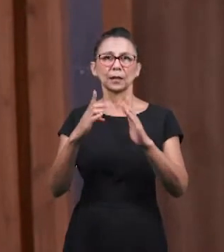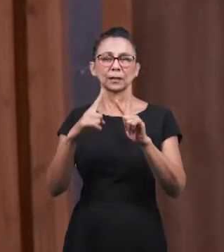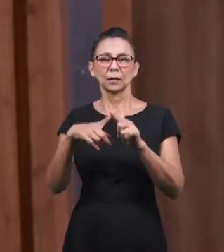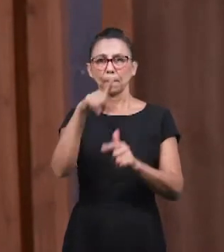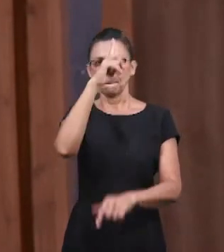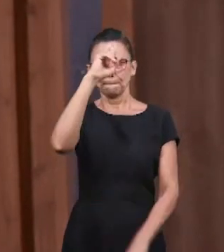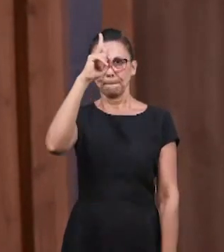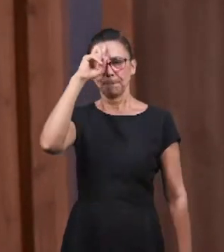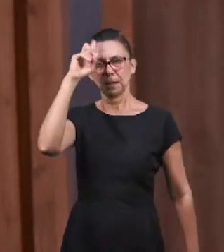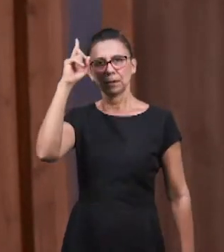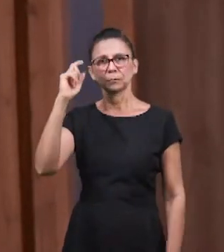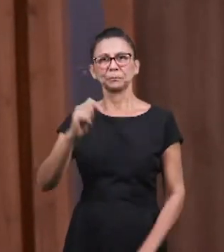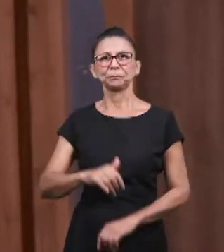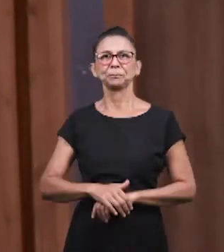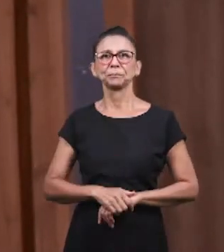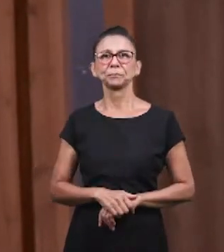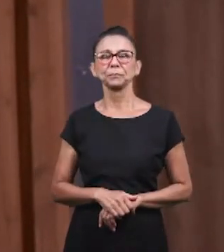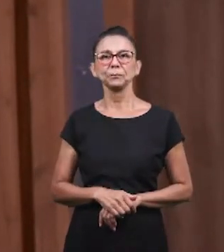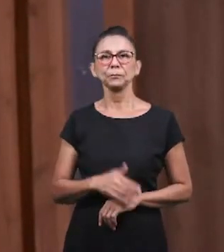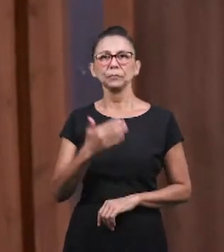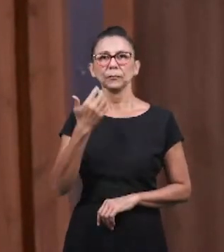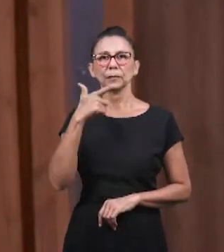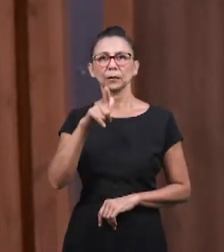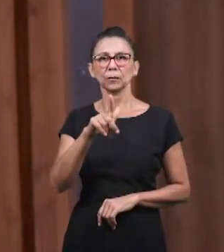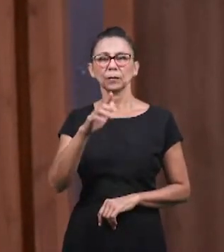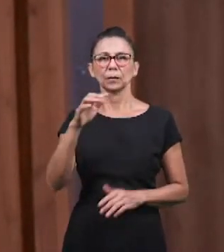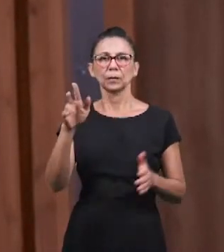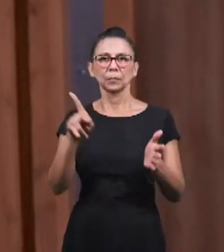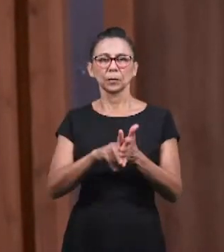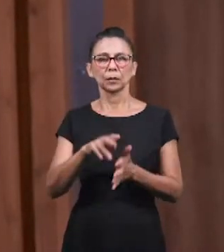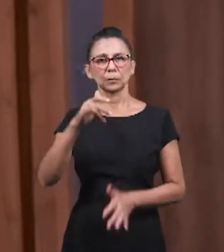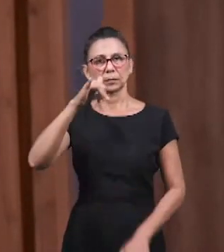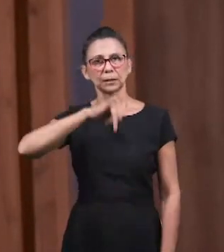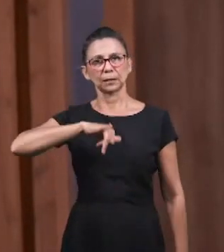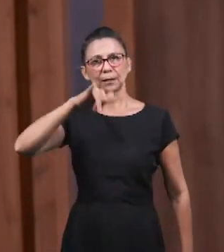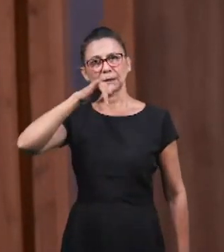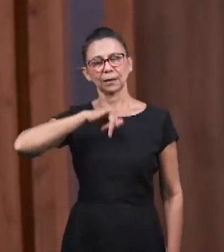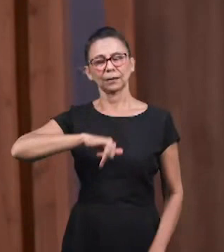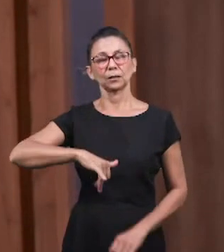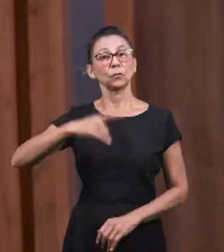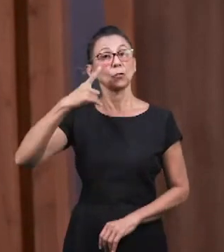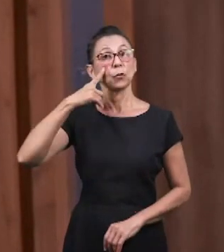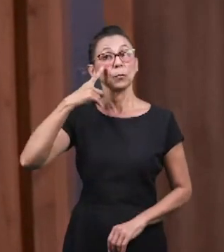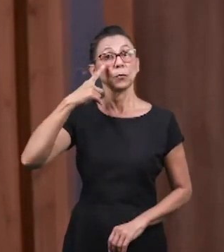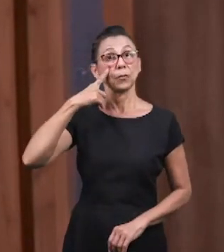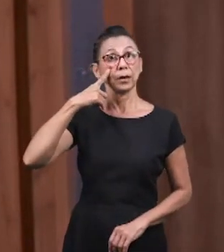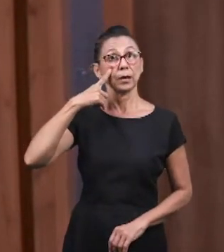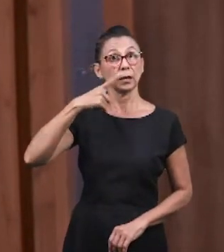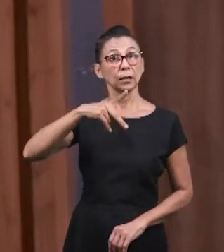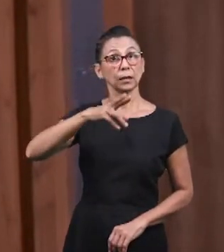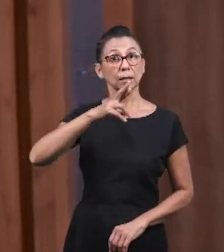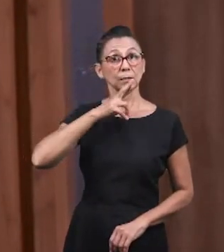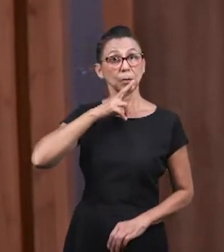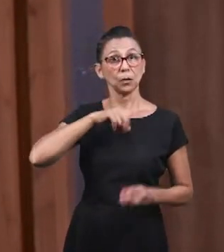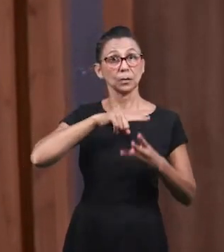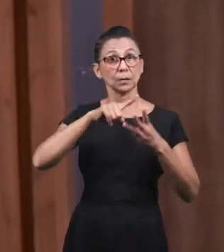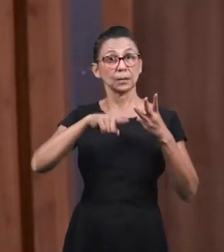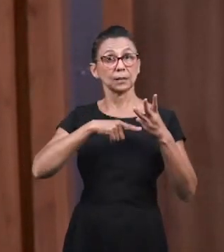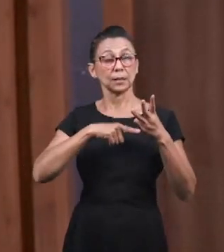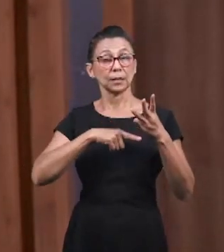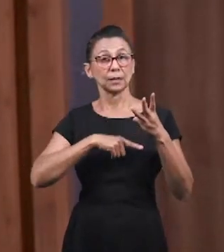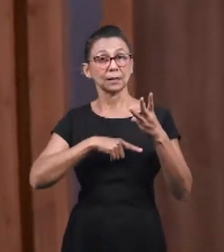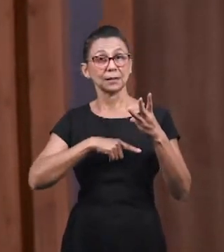Milão e ele vai responder em língua italiana. Vamos então estar atentos às respostas dos nossos irmãos a essas 3